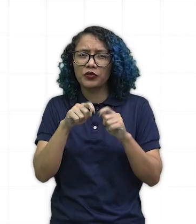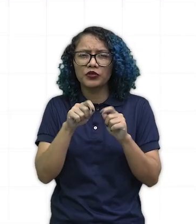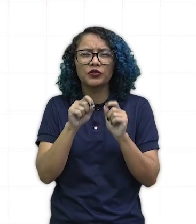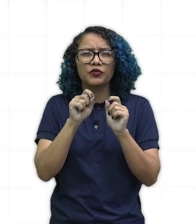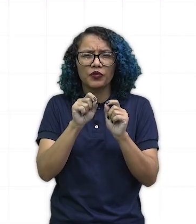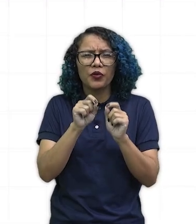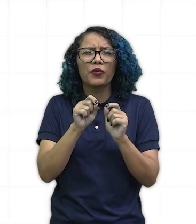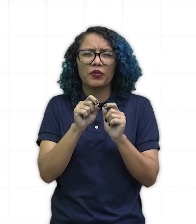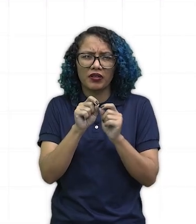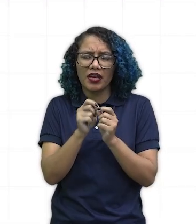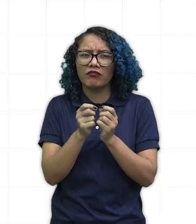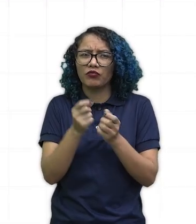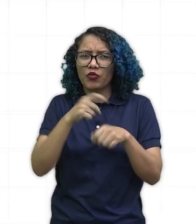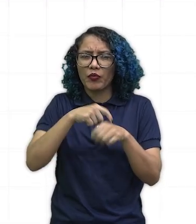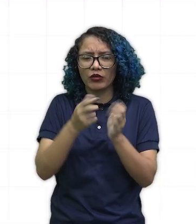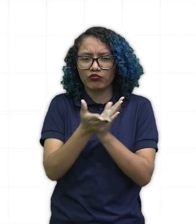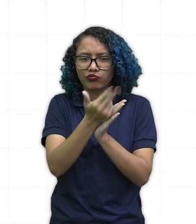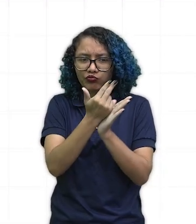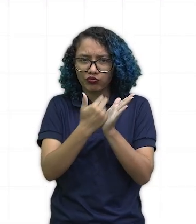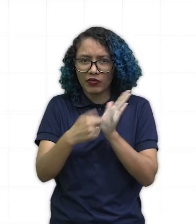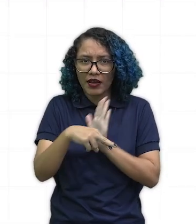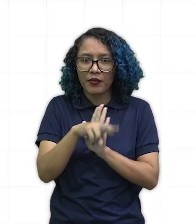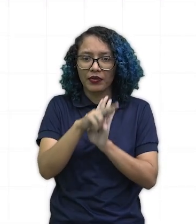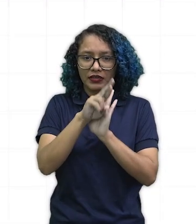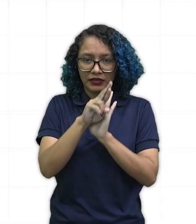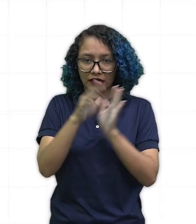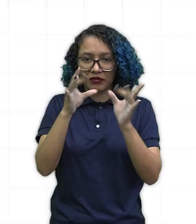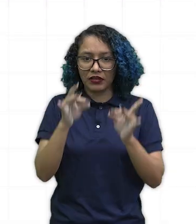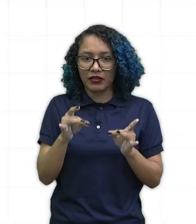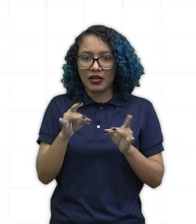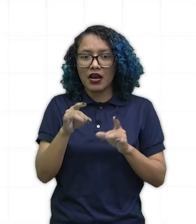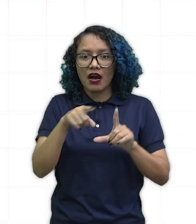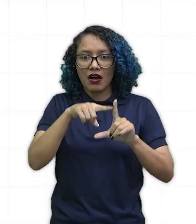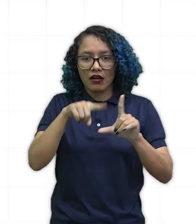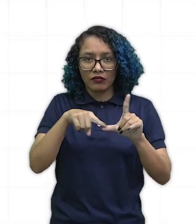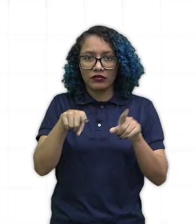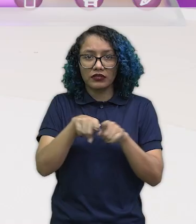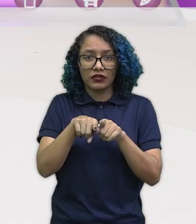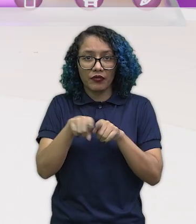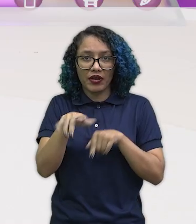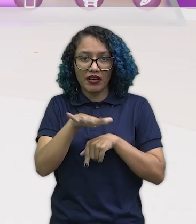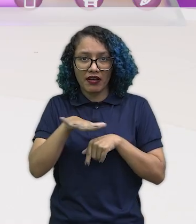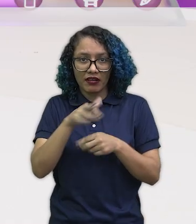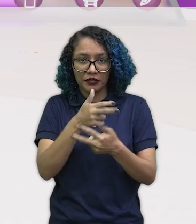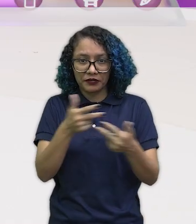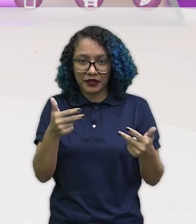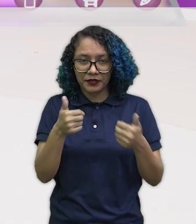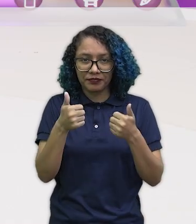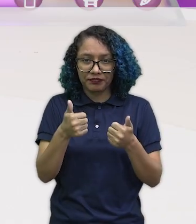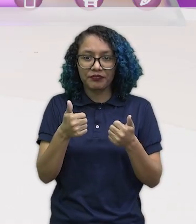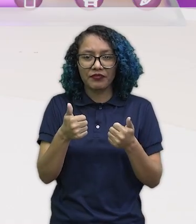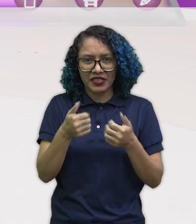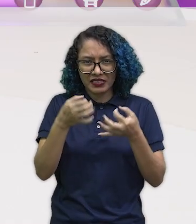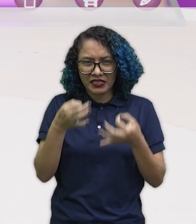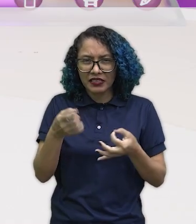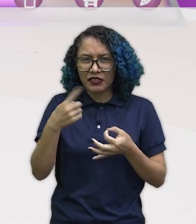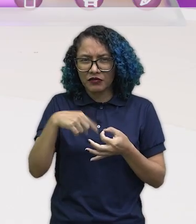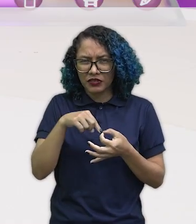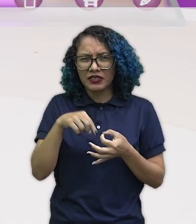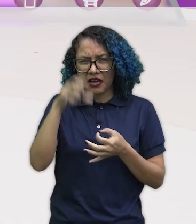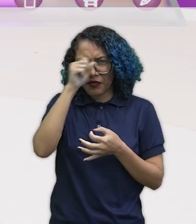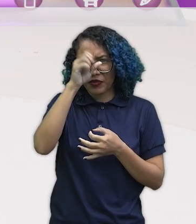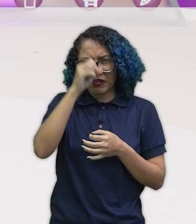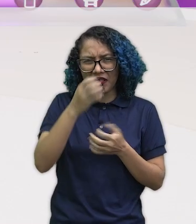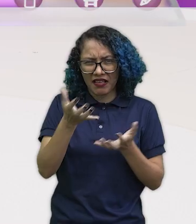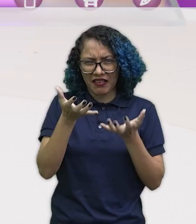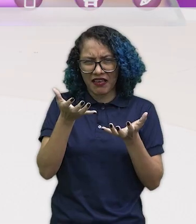diferentes projeções usadas em cartografia. Detalhamento, ângulos e áreas. Muito bem, tenho certeza que você quer aprender um